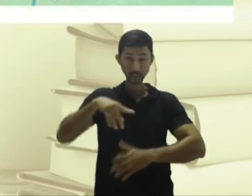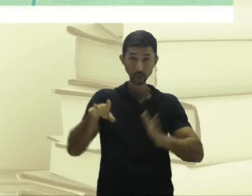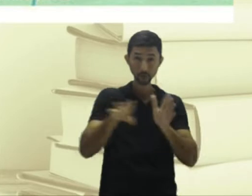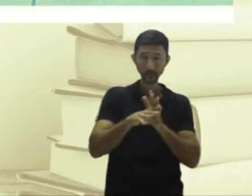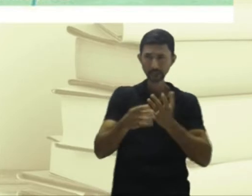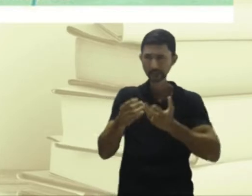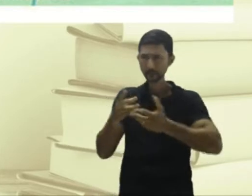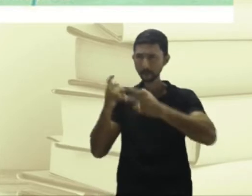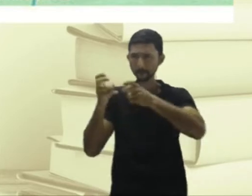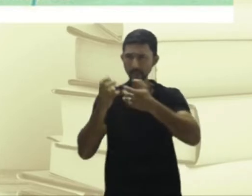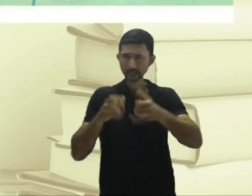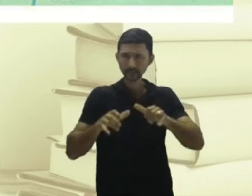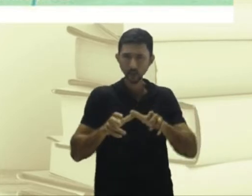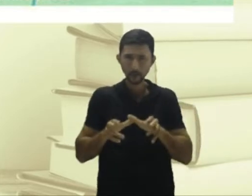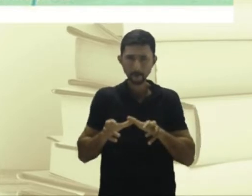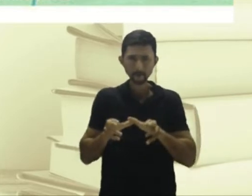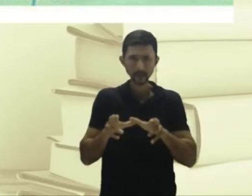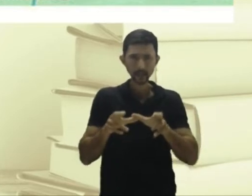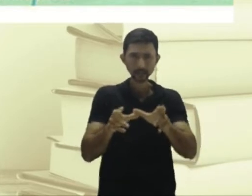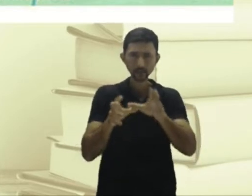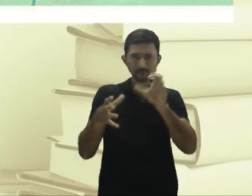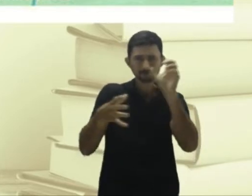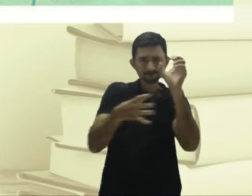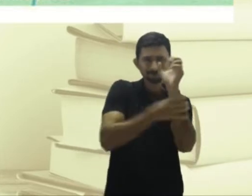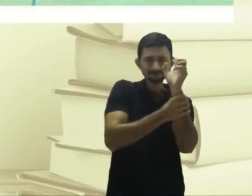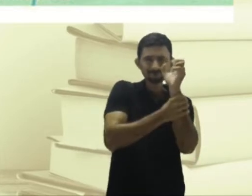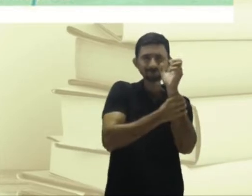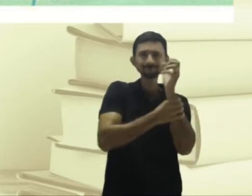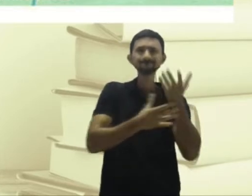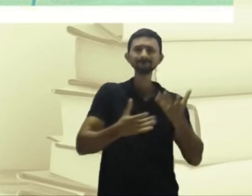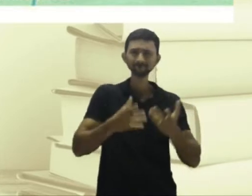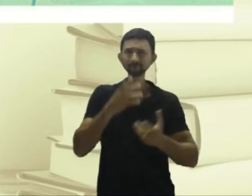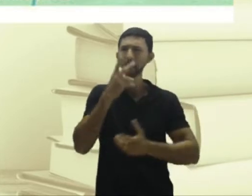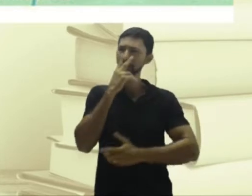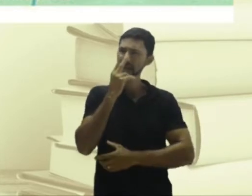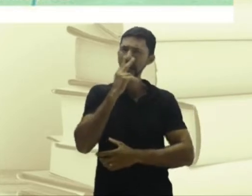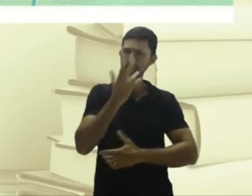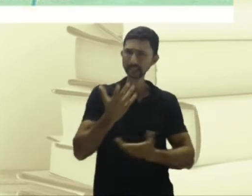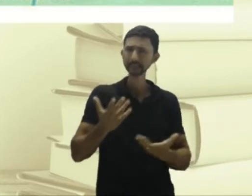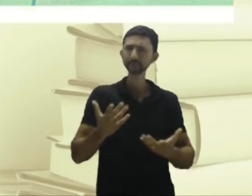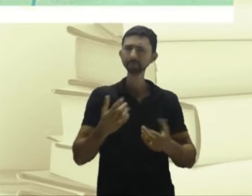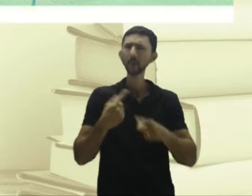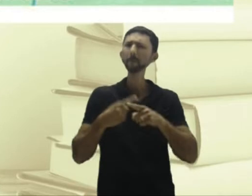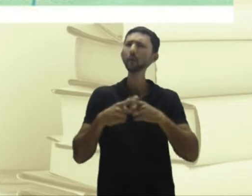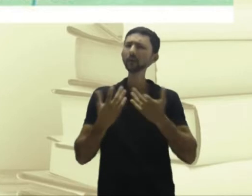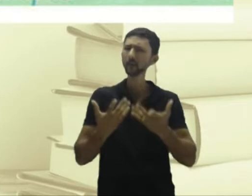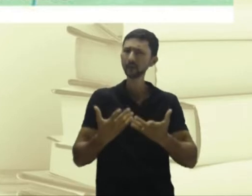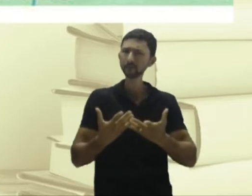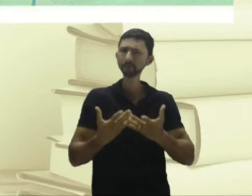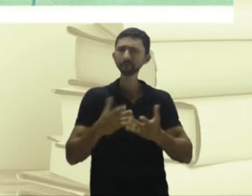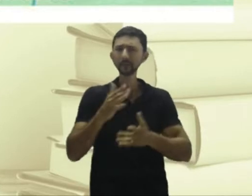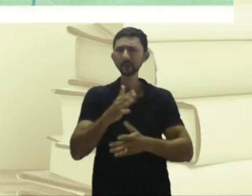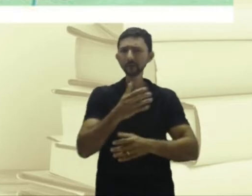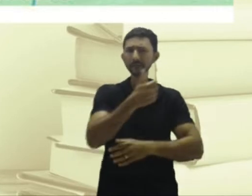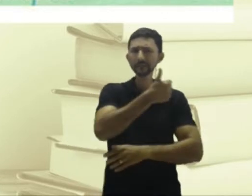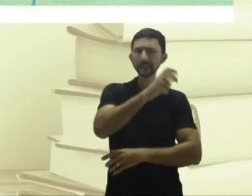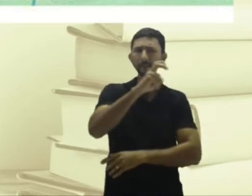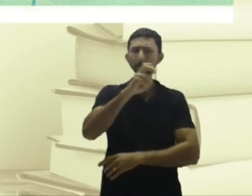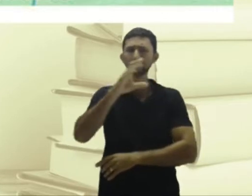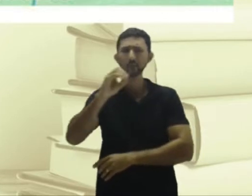pareciam caranguejos agarrados à praia. De fato, entre 1500